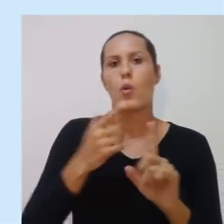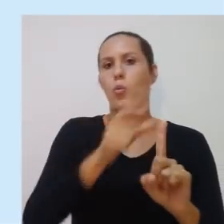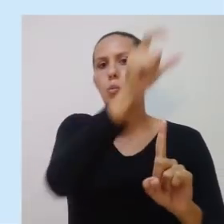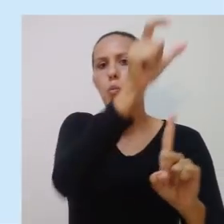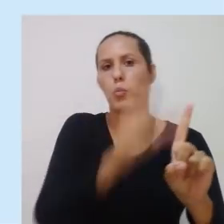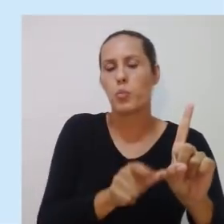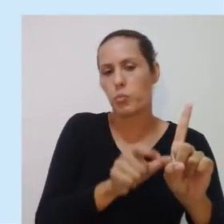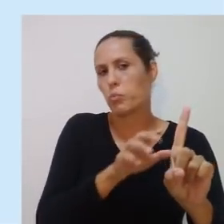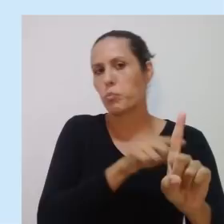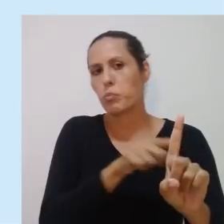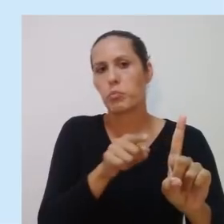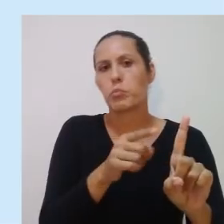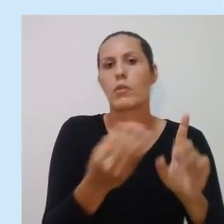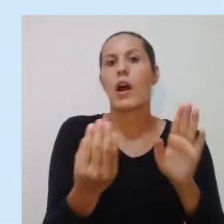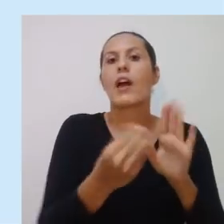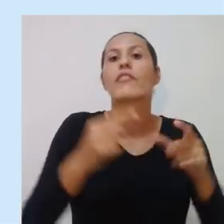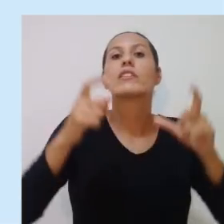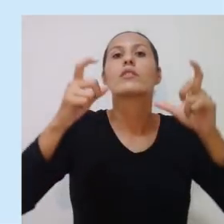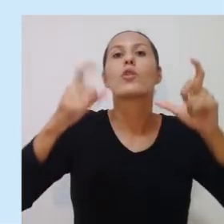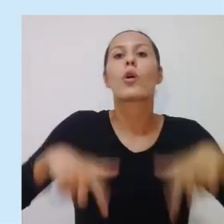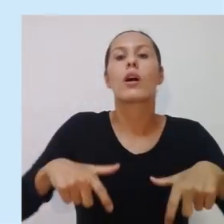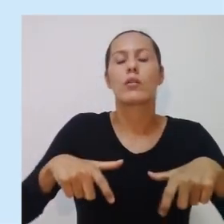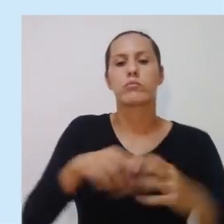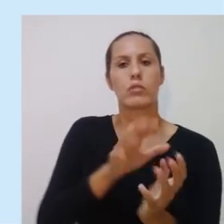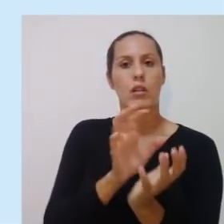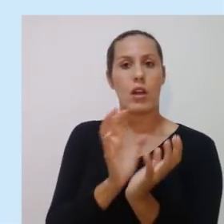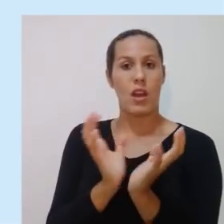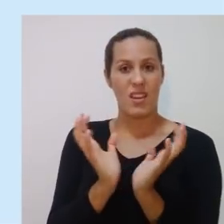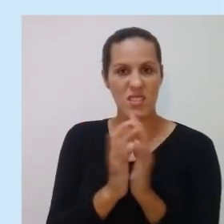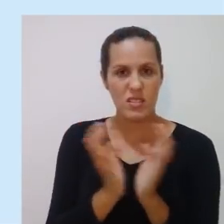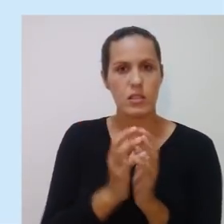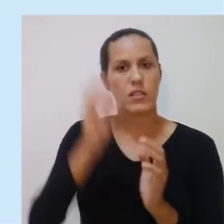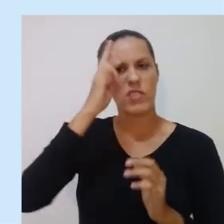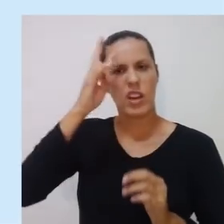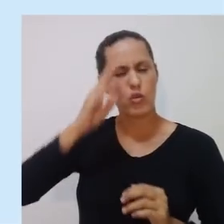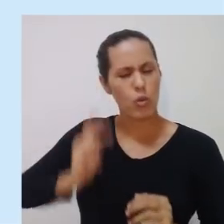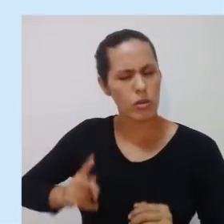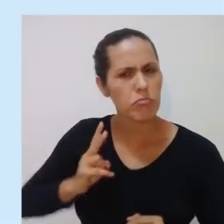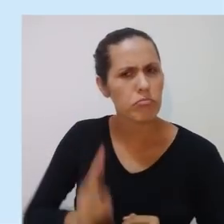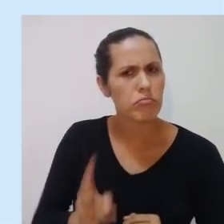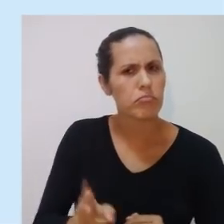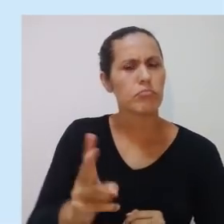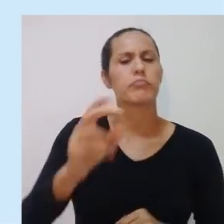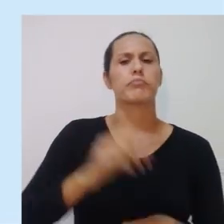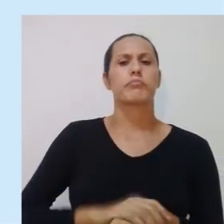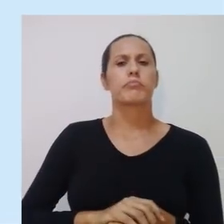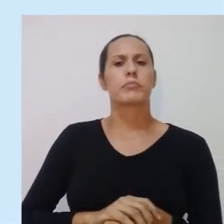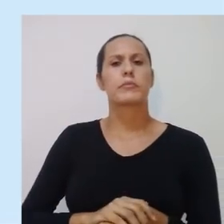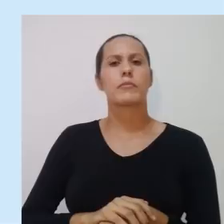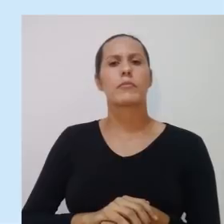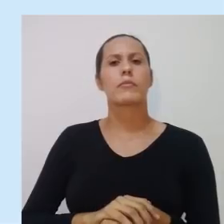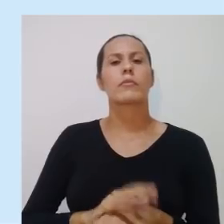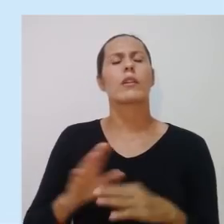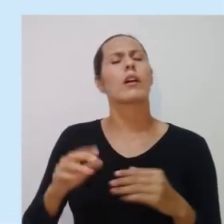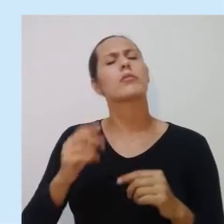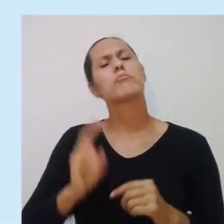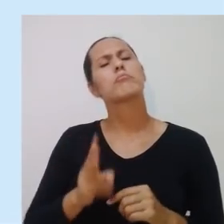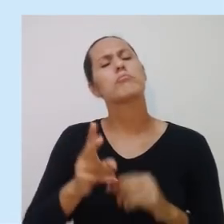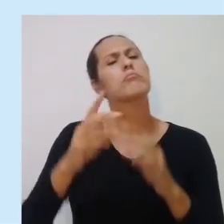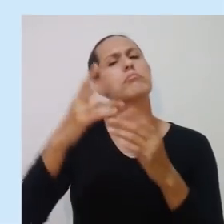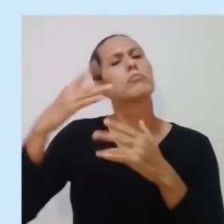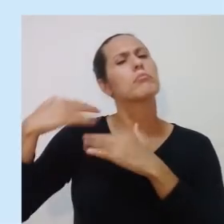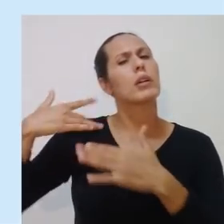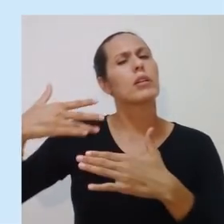vai dizer que aquele personagem está em Recife e a história vai continuar. Quando chega na questão, quando chega